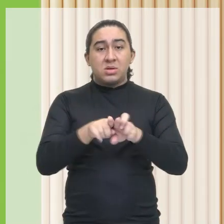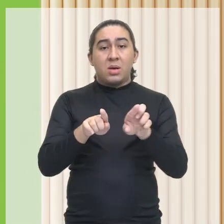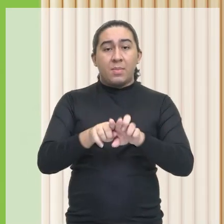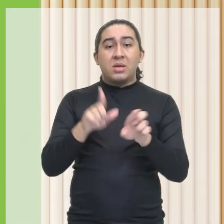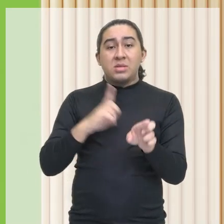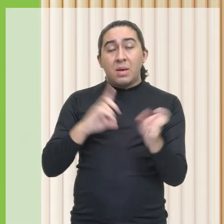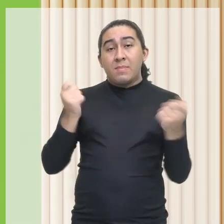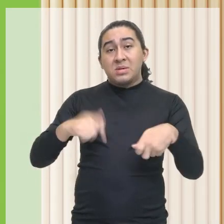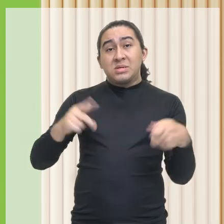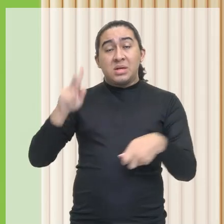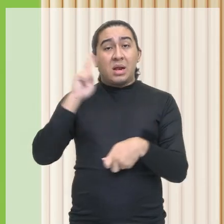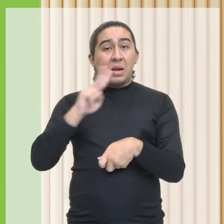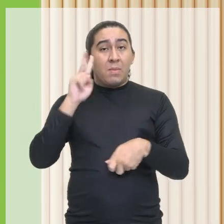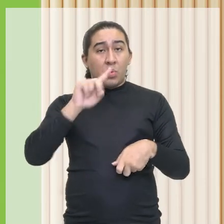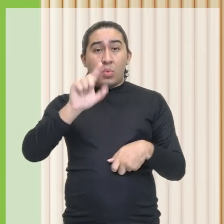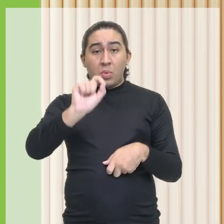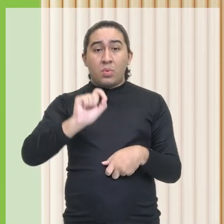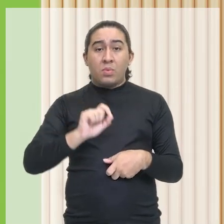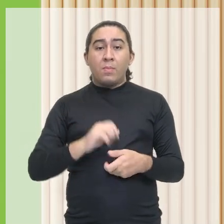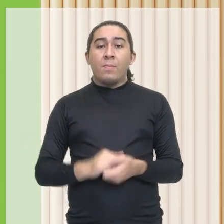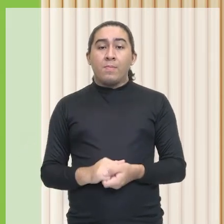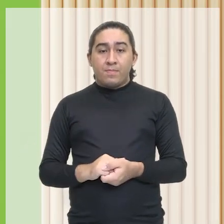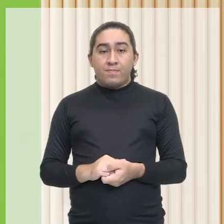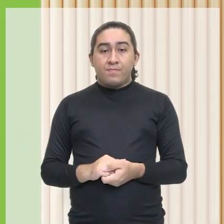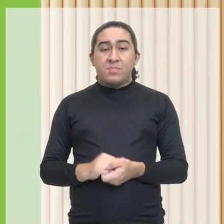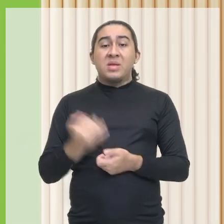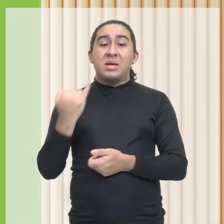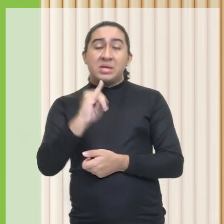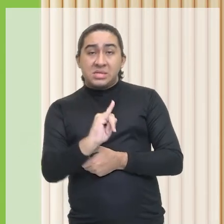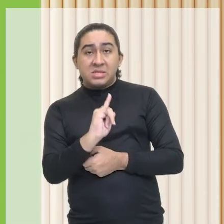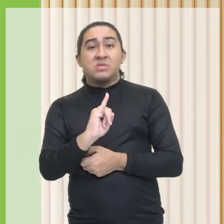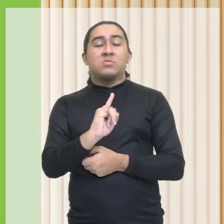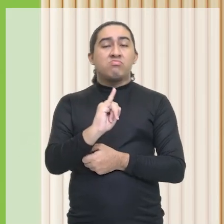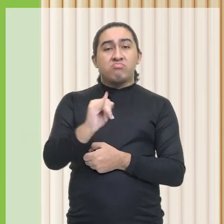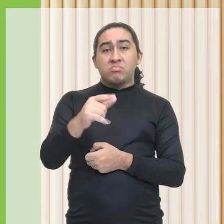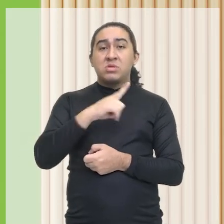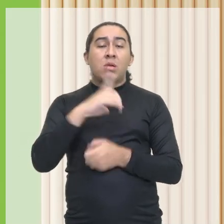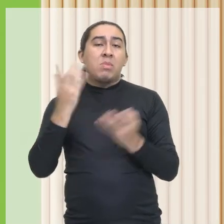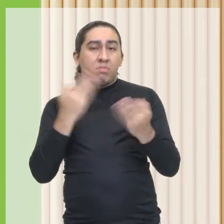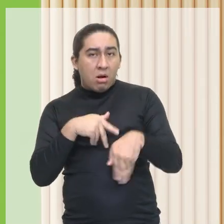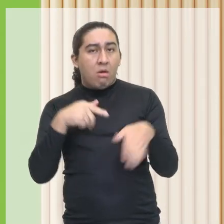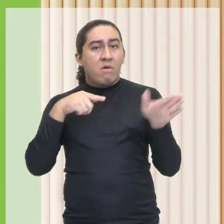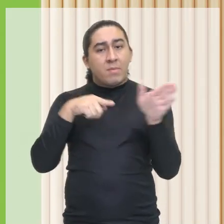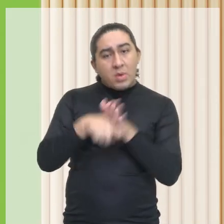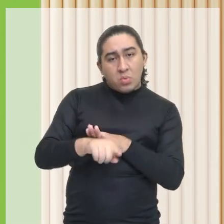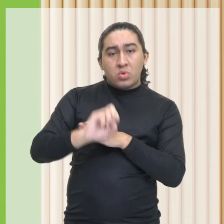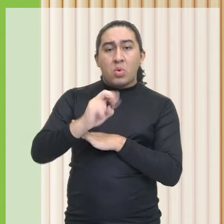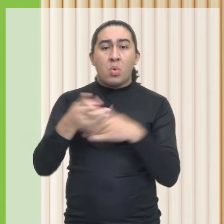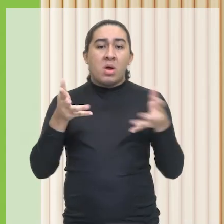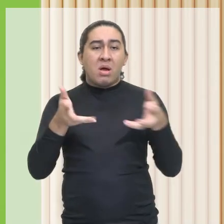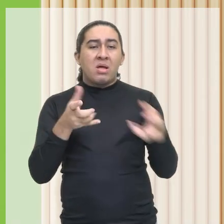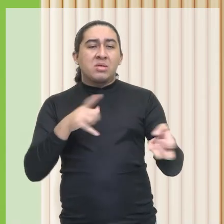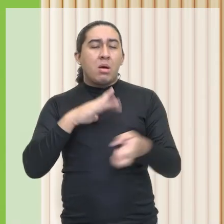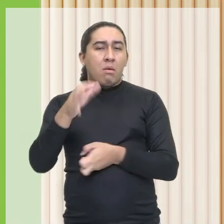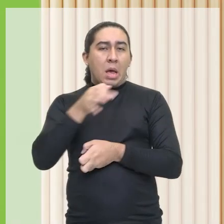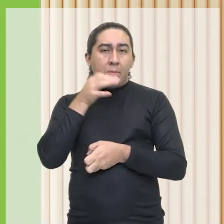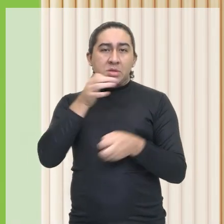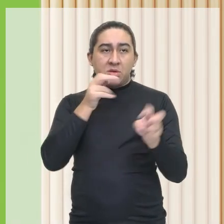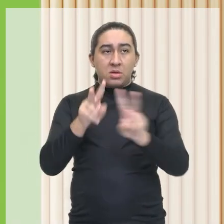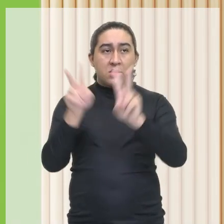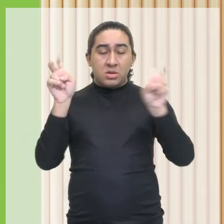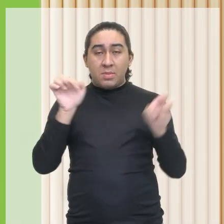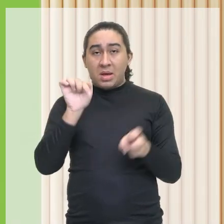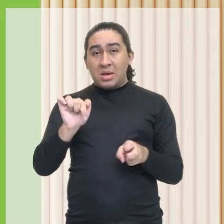também devemos, quando, né, solicitado, ou quando ali quisermos comentar sobre